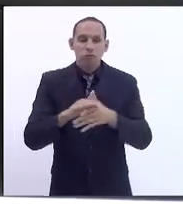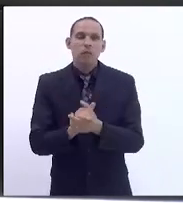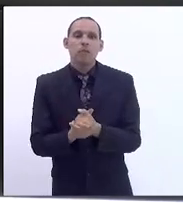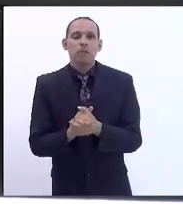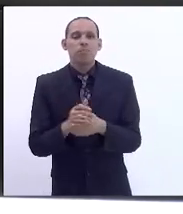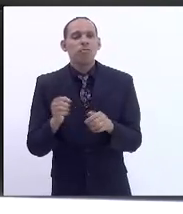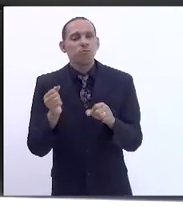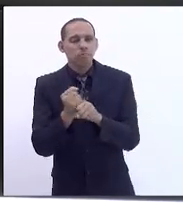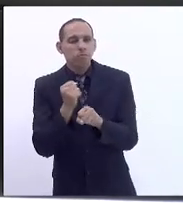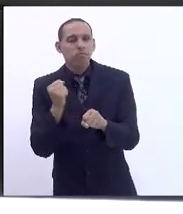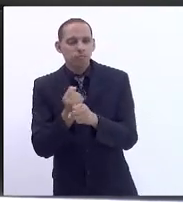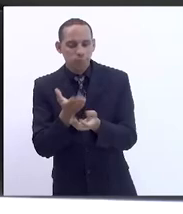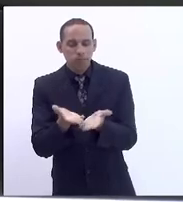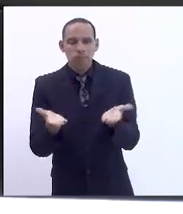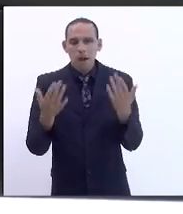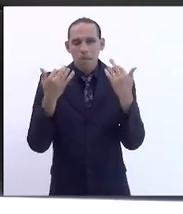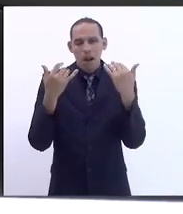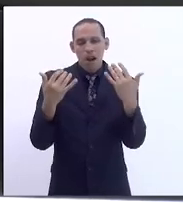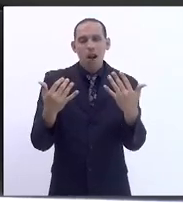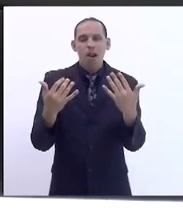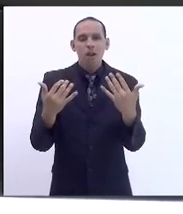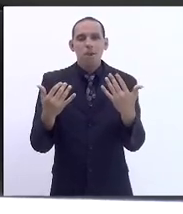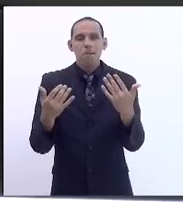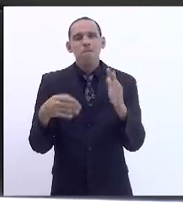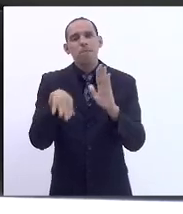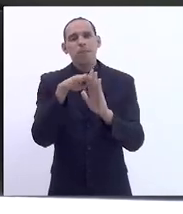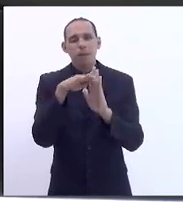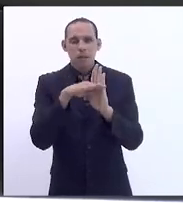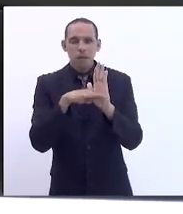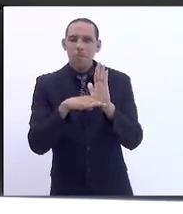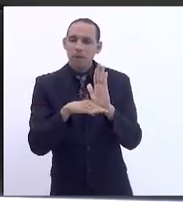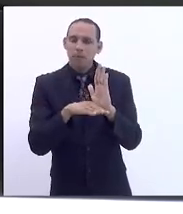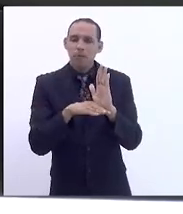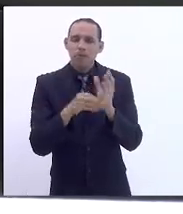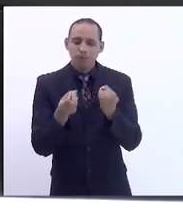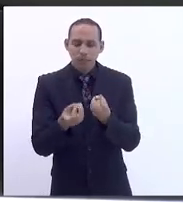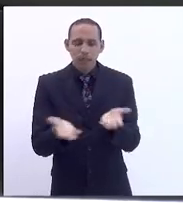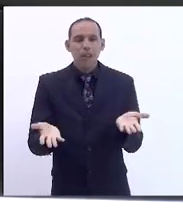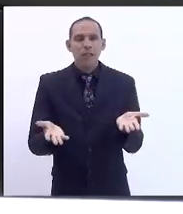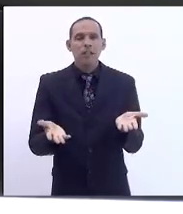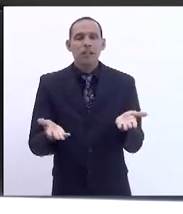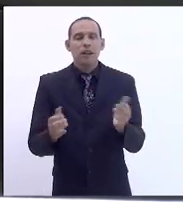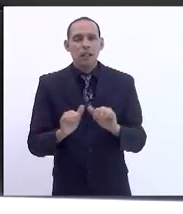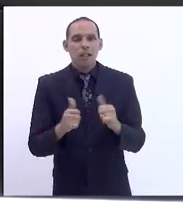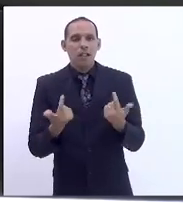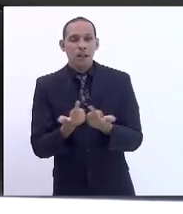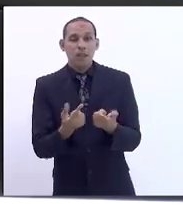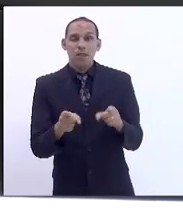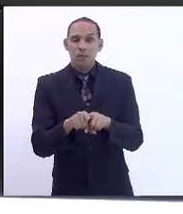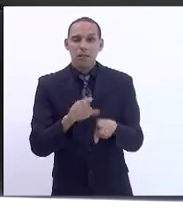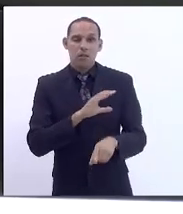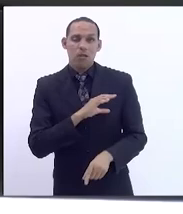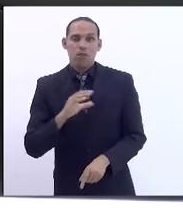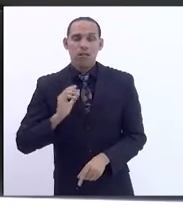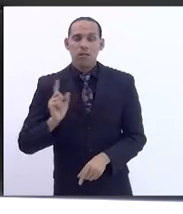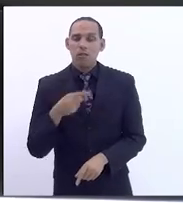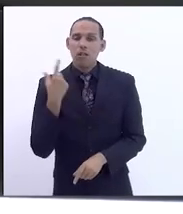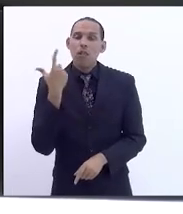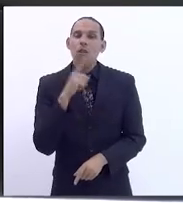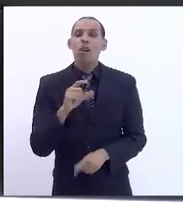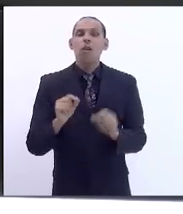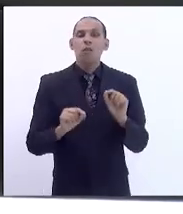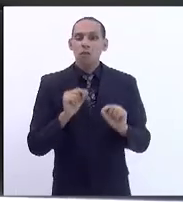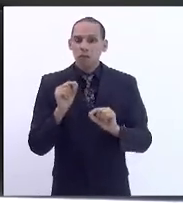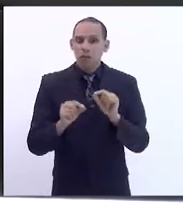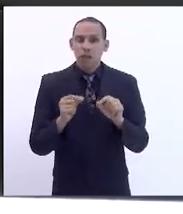construíram essa audiência que faltaram essa casa e pautaram essas condições para a construção